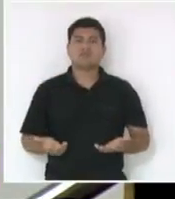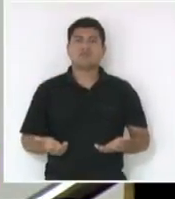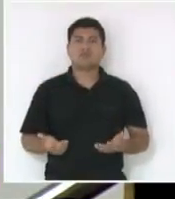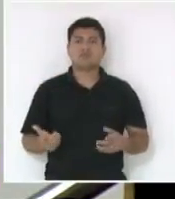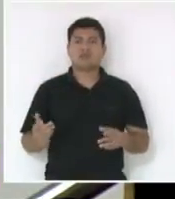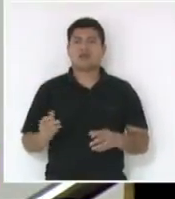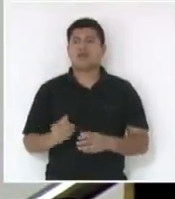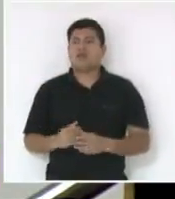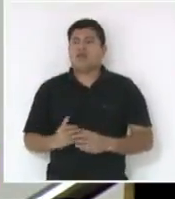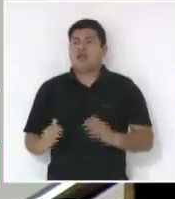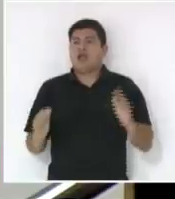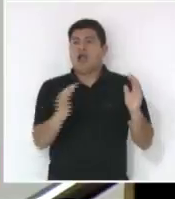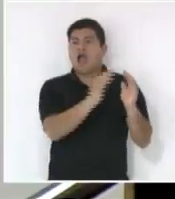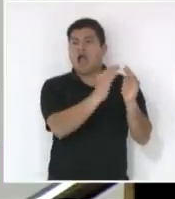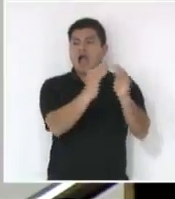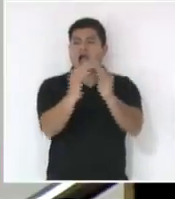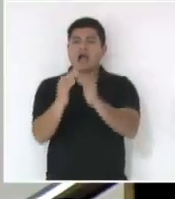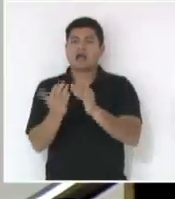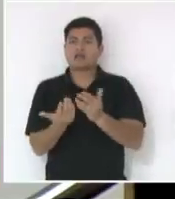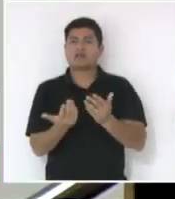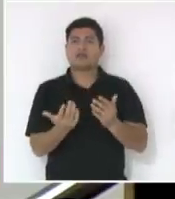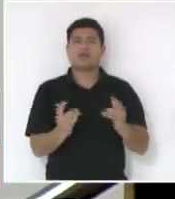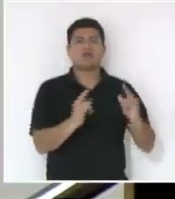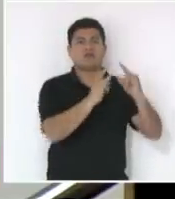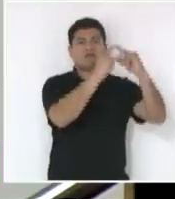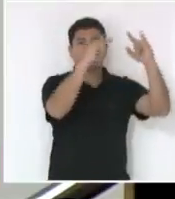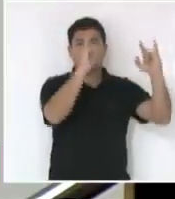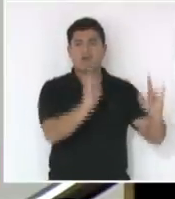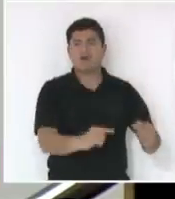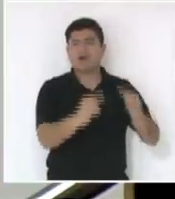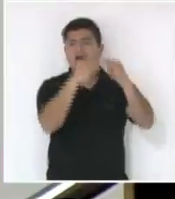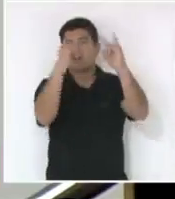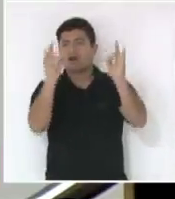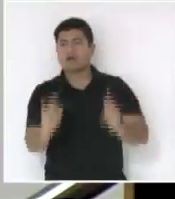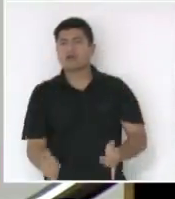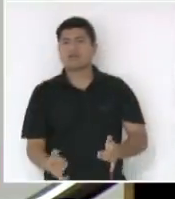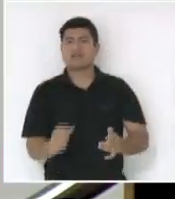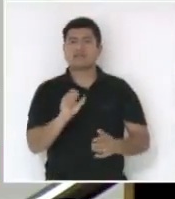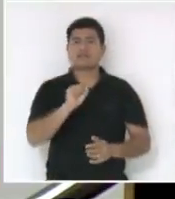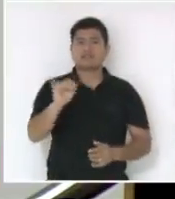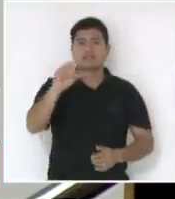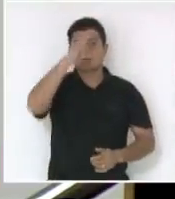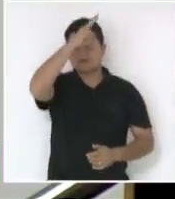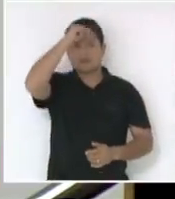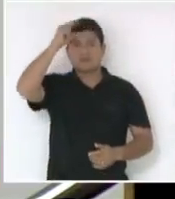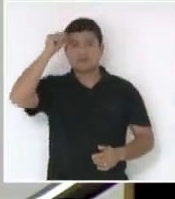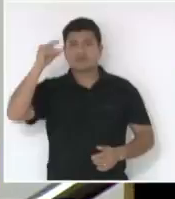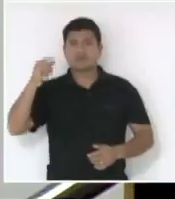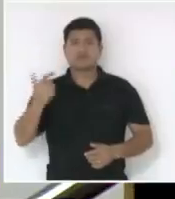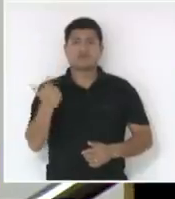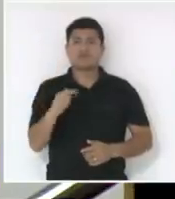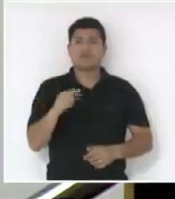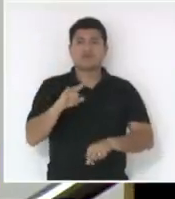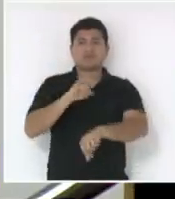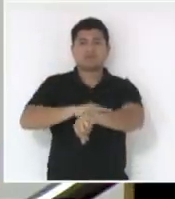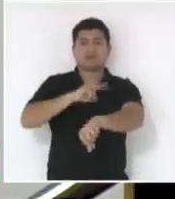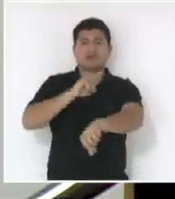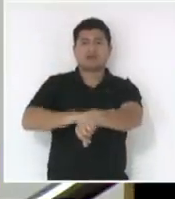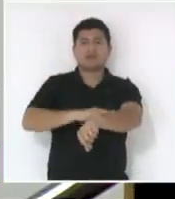alojar todas em acampamento, se a prefeitura não tem banheiros químicos, não